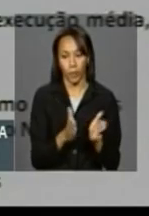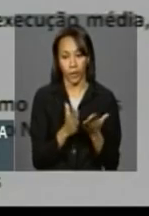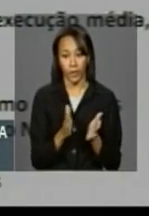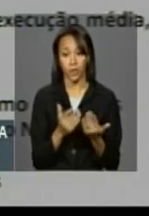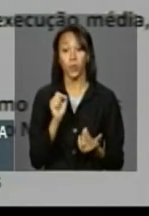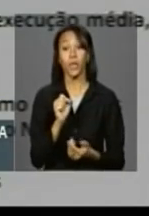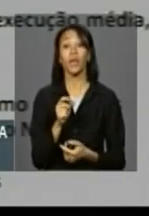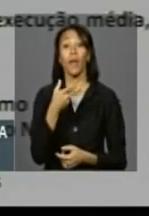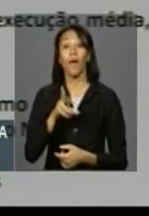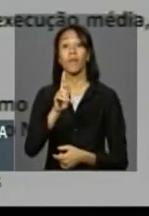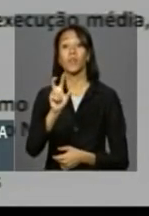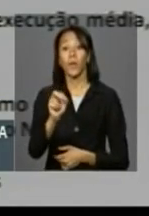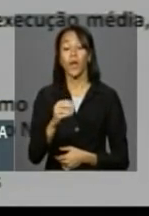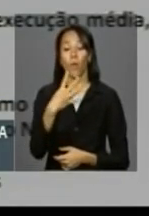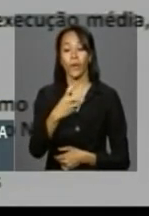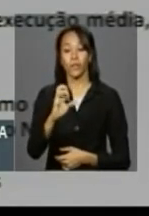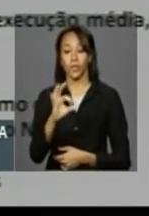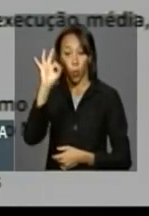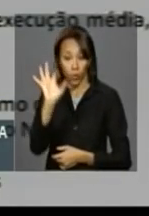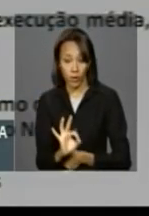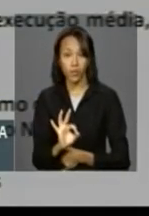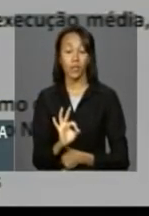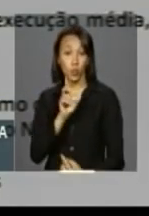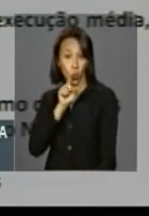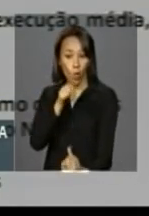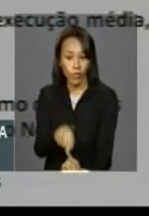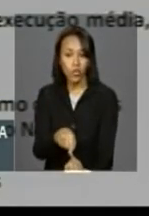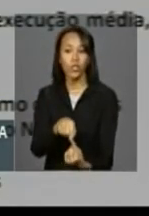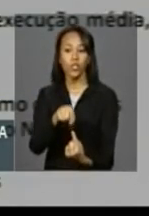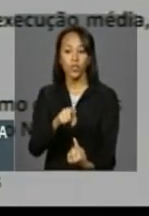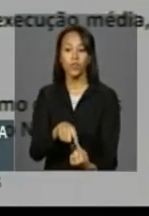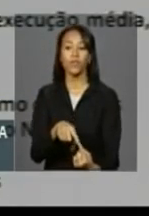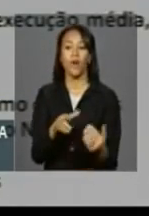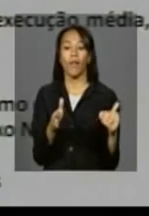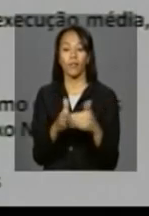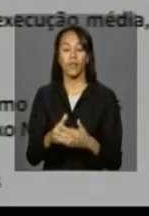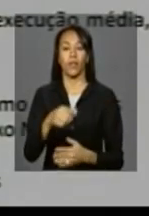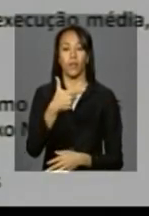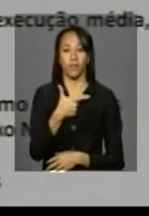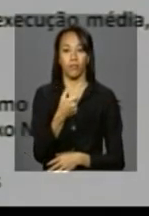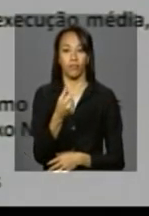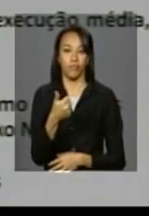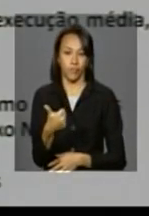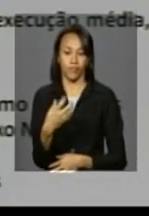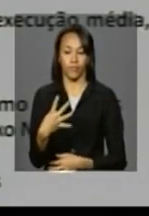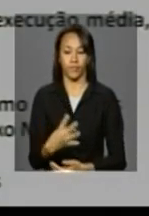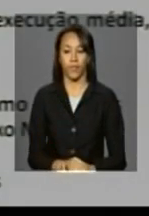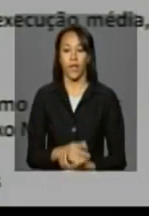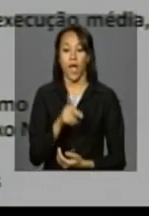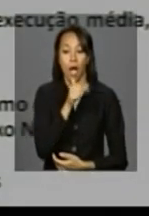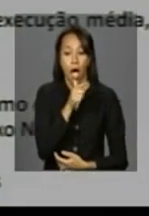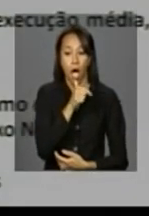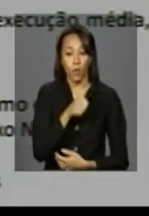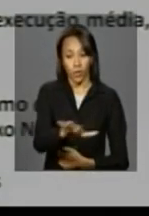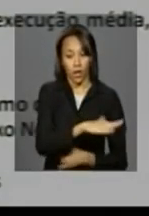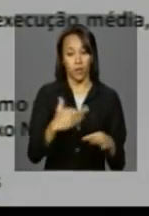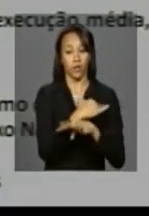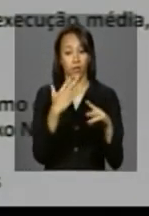o que representa ainda 45% da meta do Brasil Sem Miséria em relação ao Luz para Todos. Água em áreas